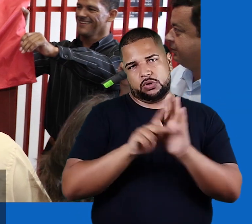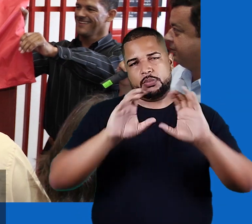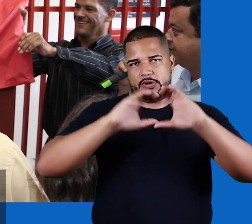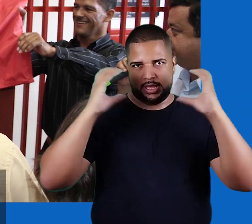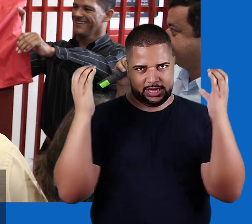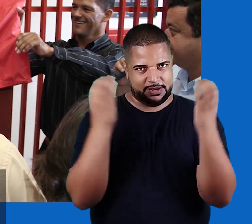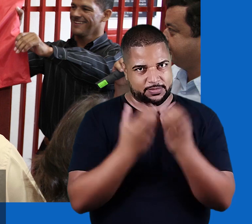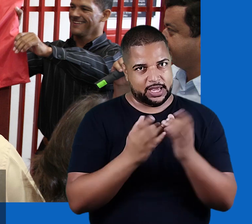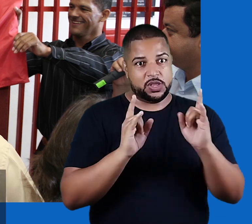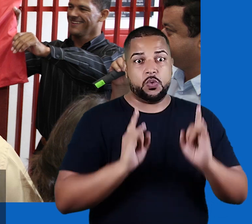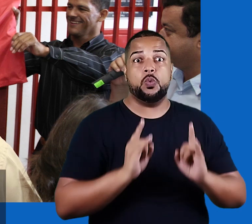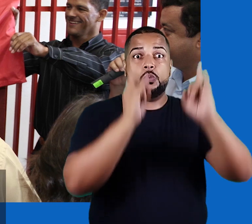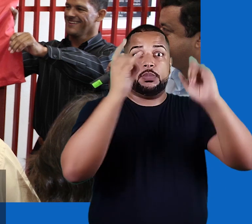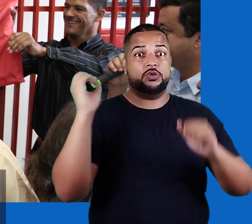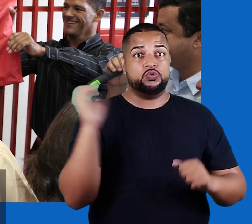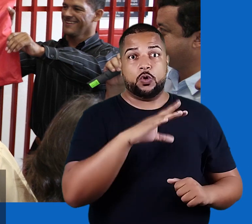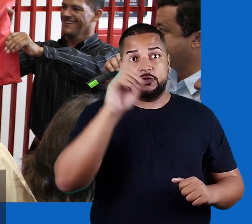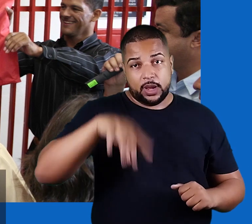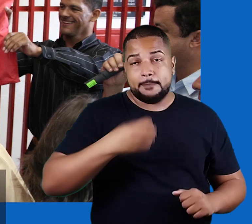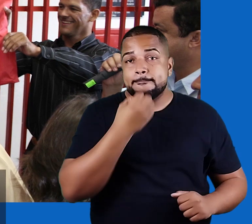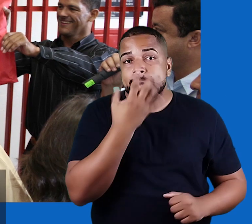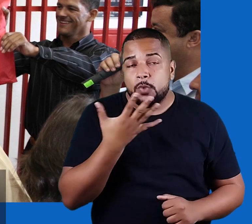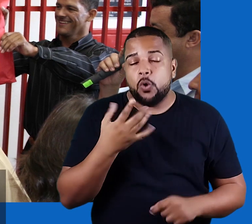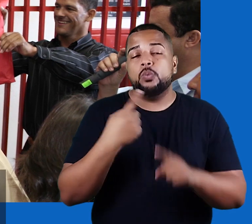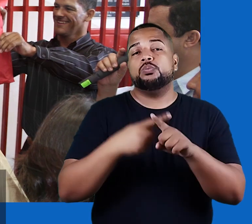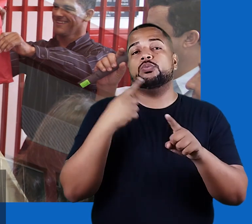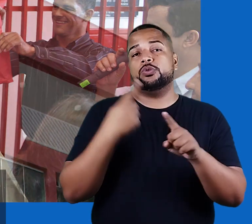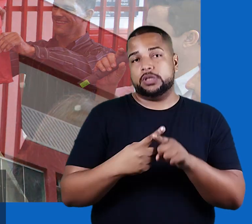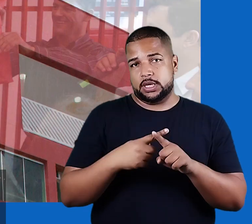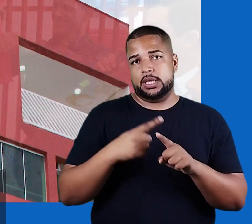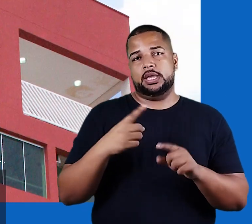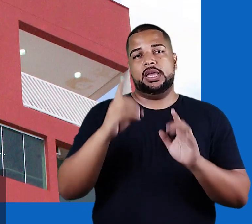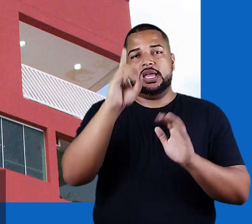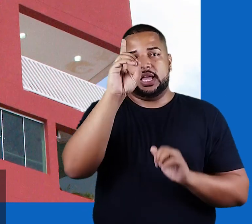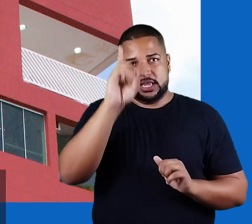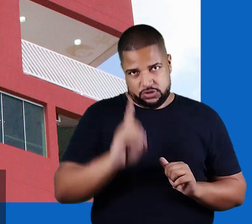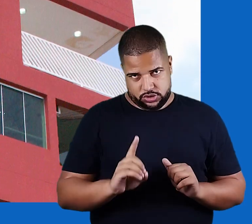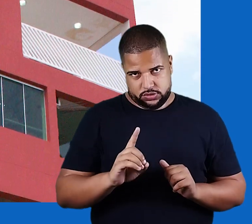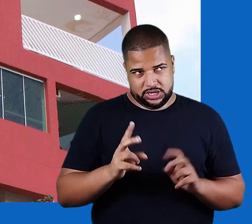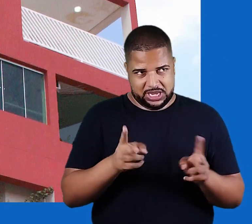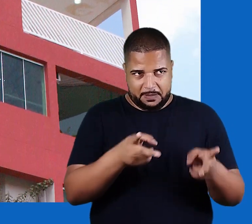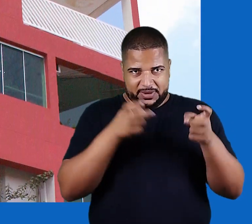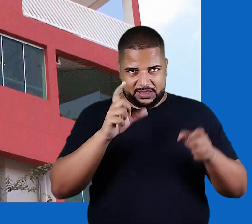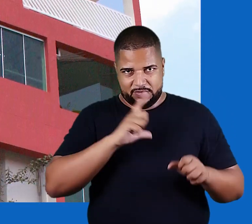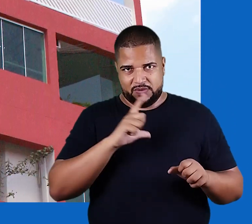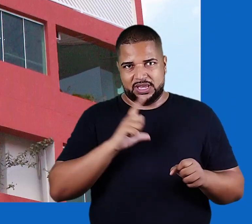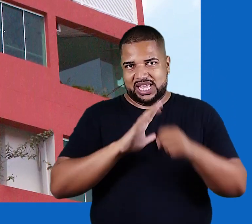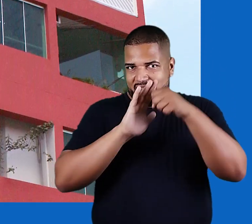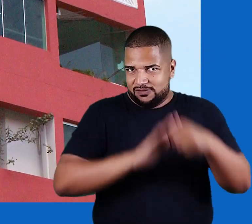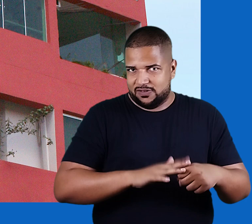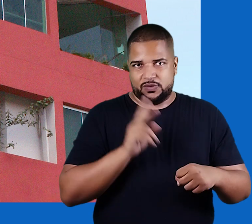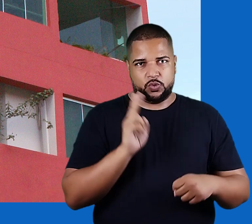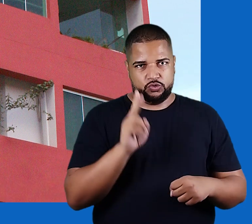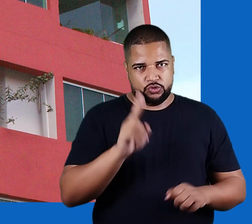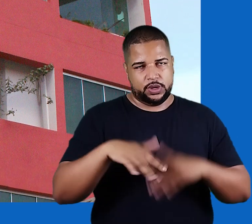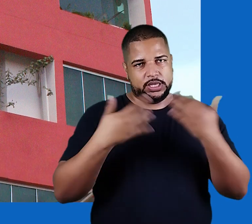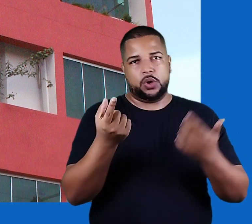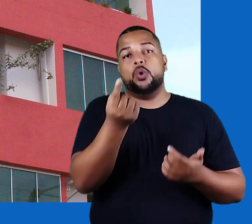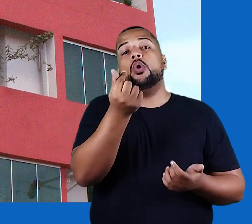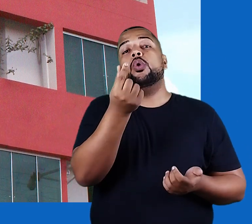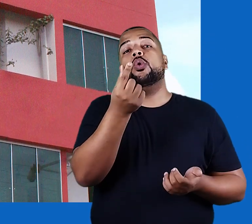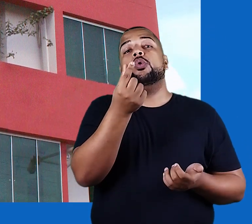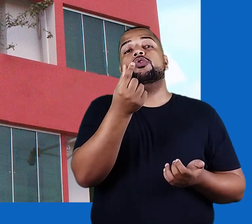que sua diretoria, prevendo possíveis perseguições e perdas financeiras, investiu grande parte do dinheiro